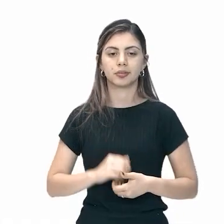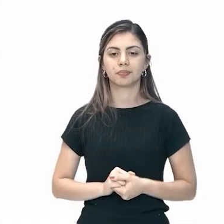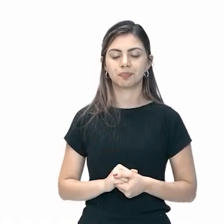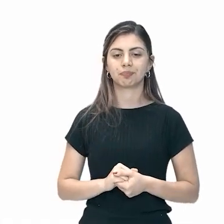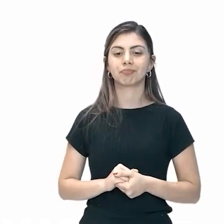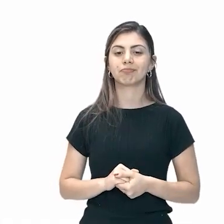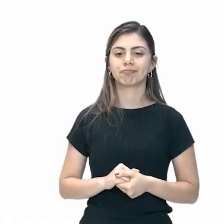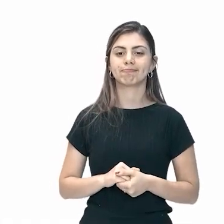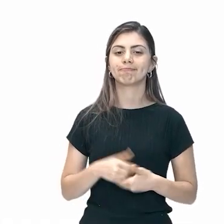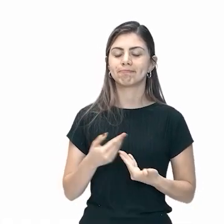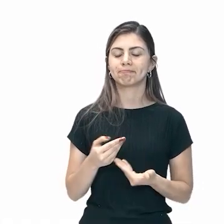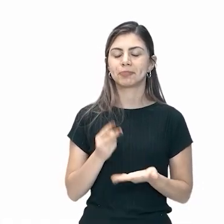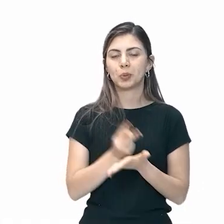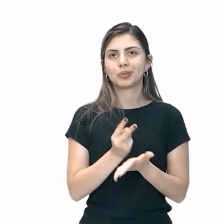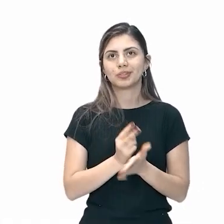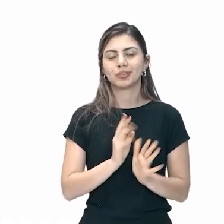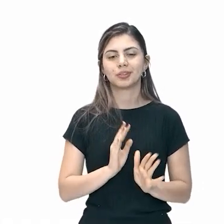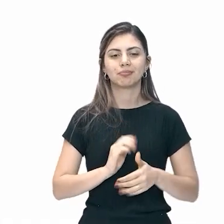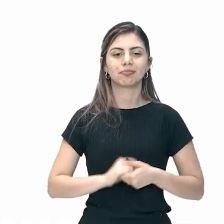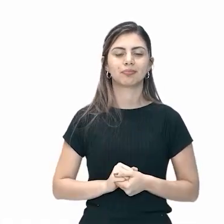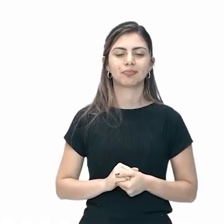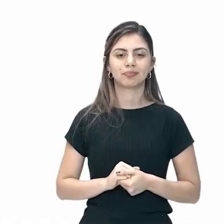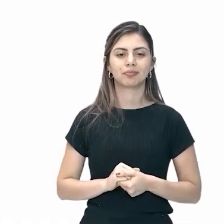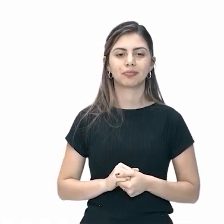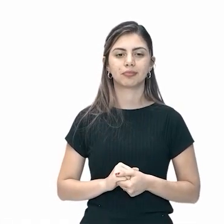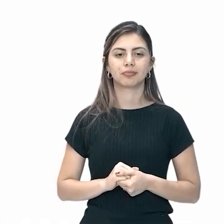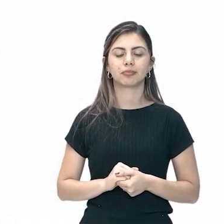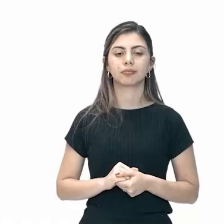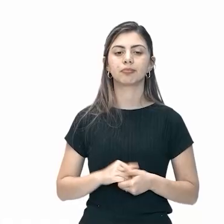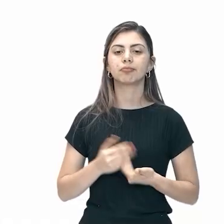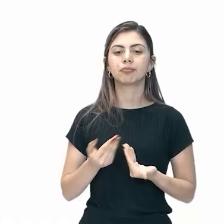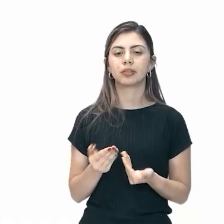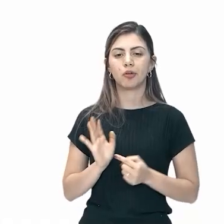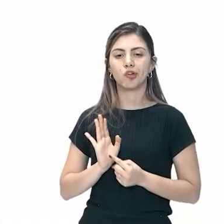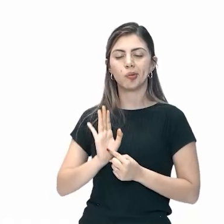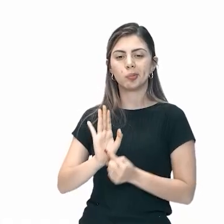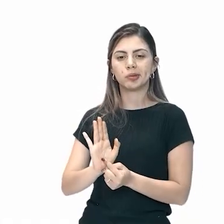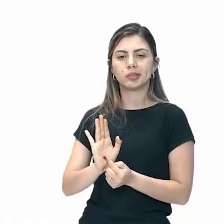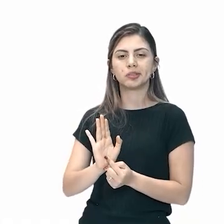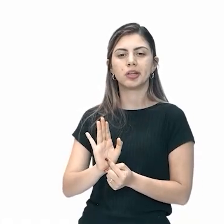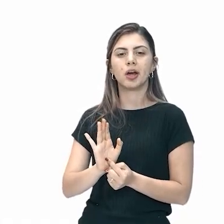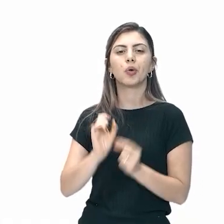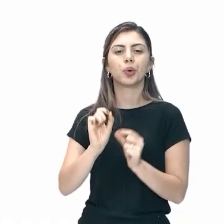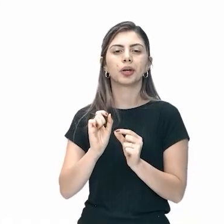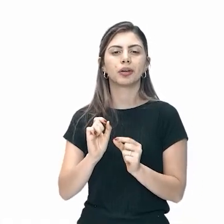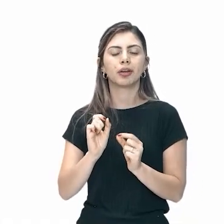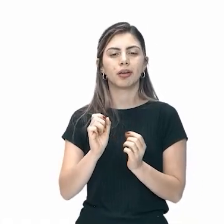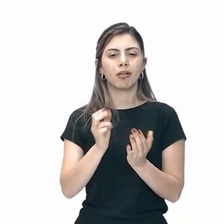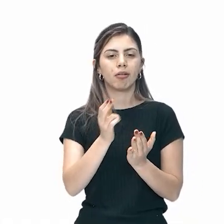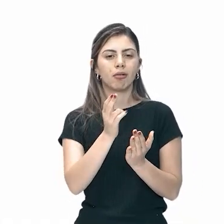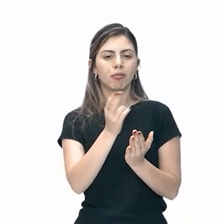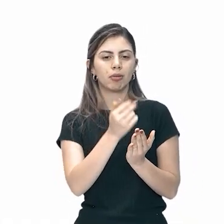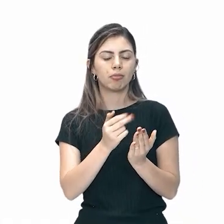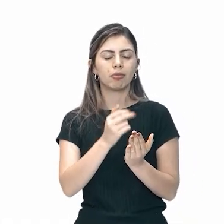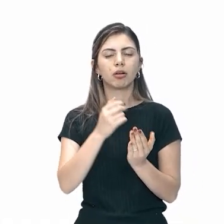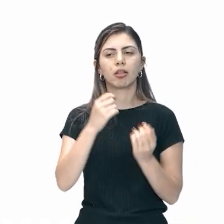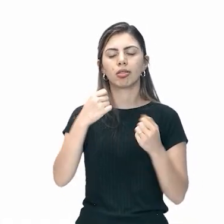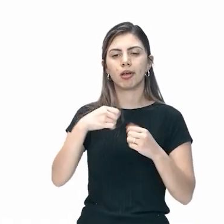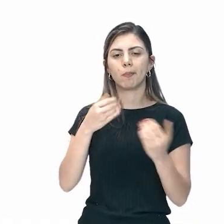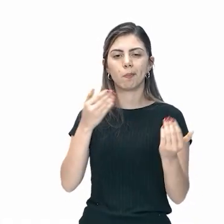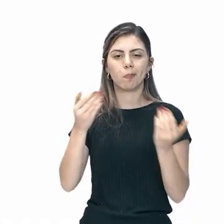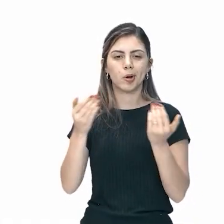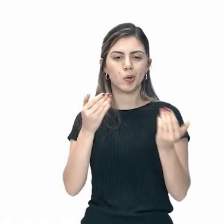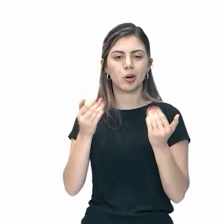Mas vamos continuar aqui. O importante é que tu entenda. Eu vou te mostrar uma imagem aí, ó, que a gente vai conseguir comparar os